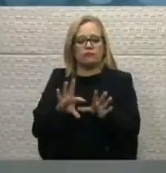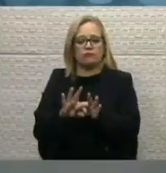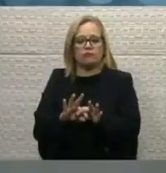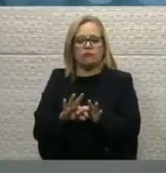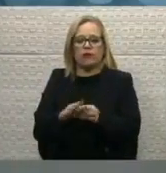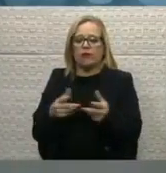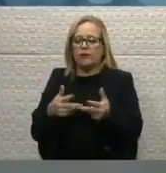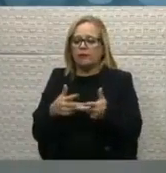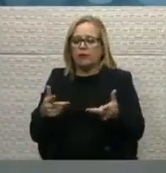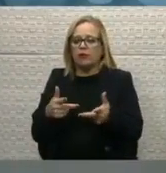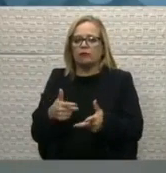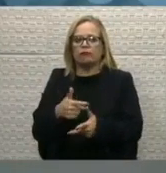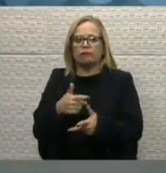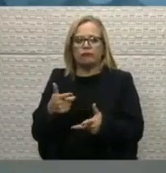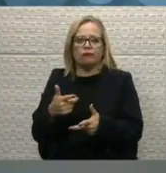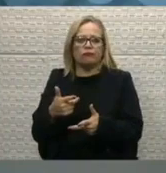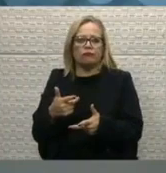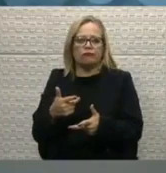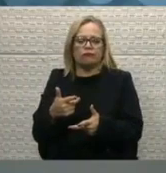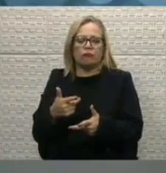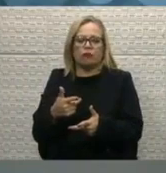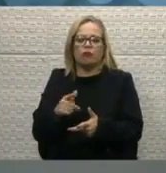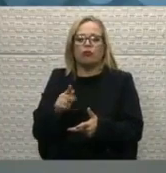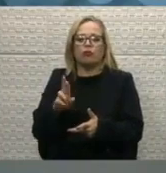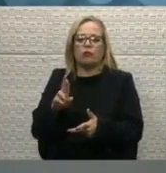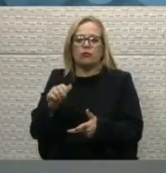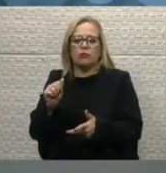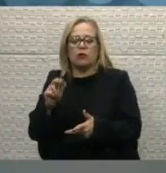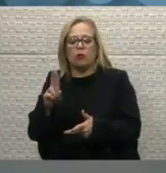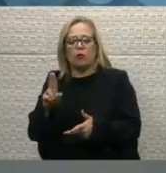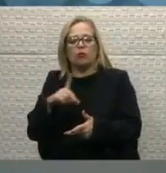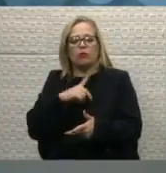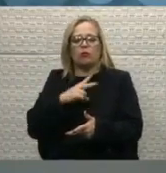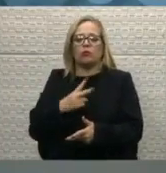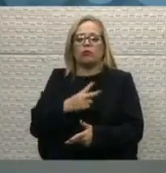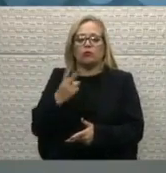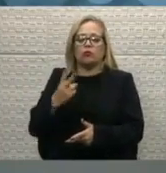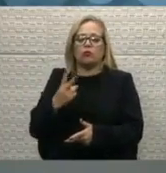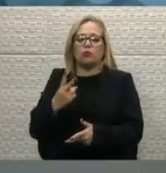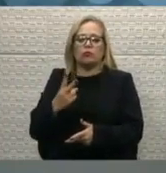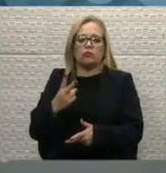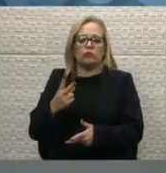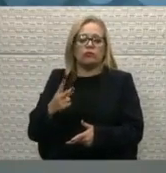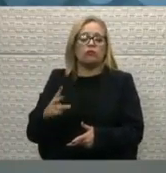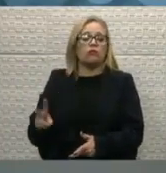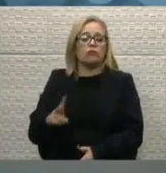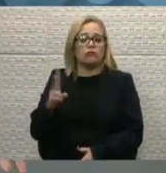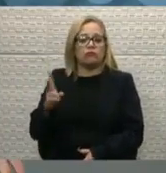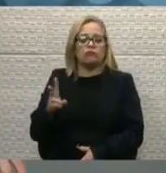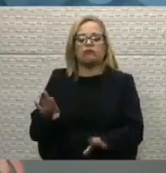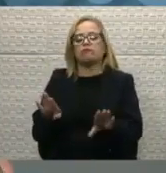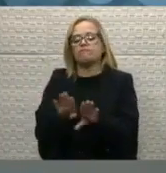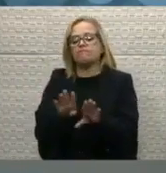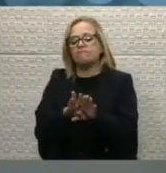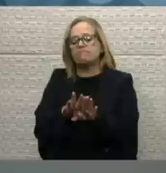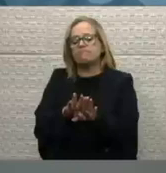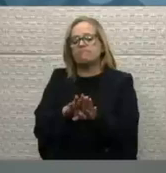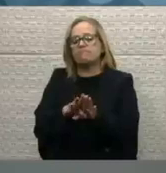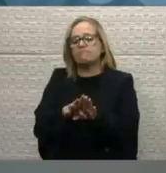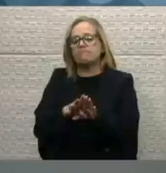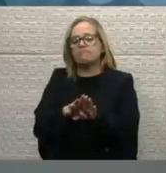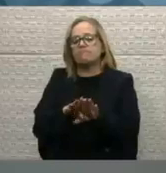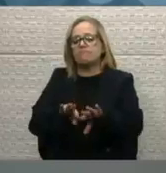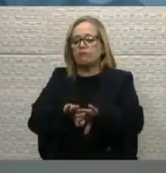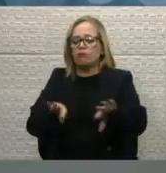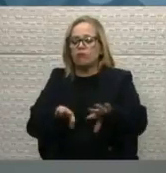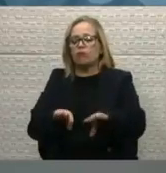uma equação de segundo grau nesse caso. Podemos ter dois autovalores, duas raízes distintas, uma